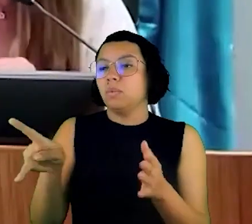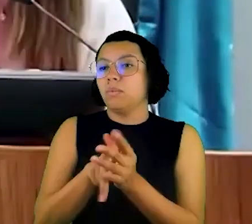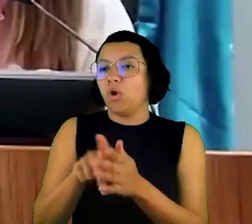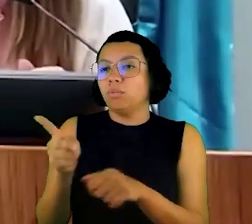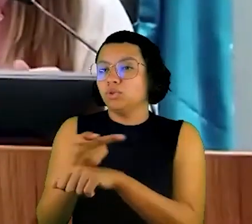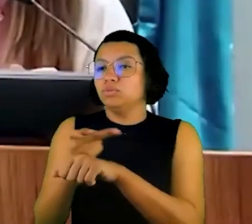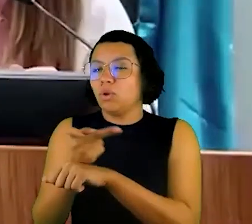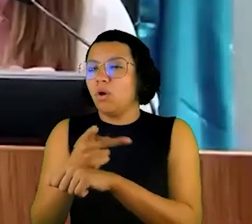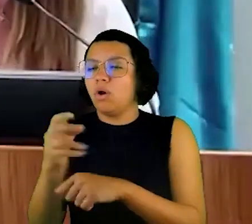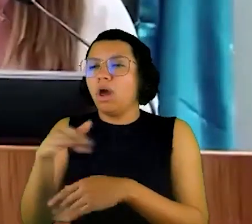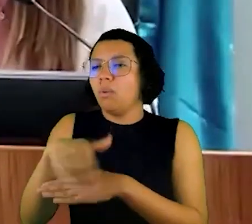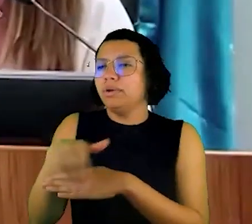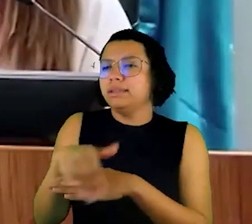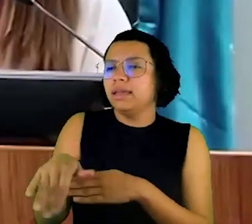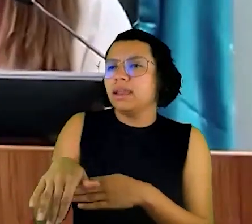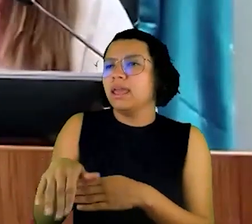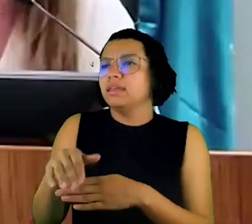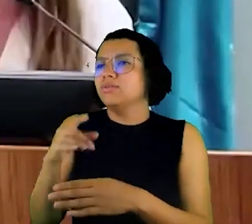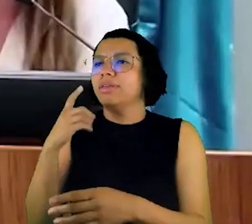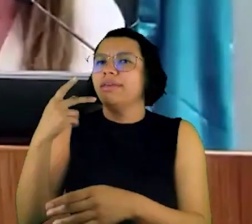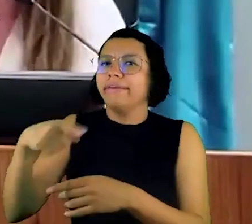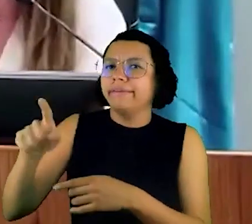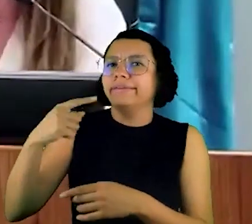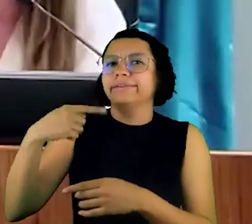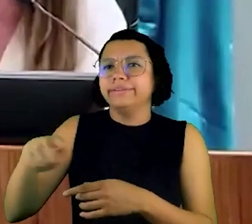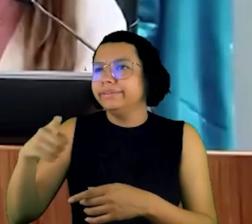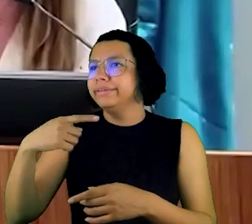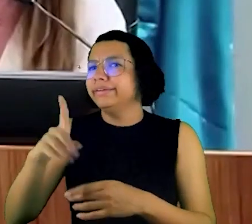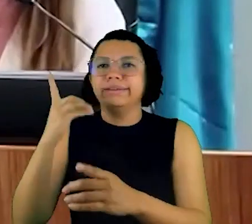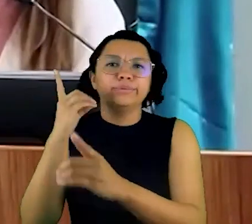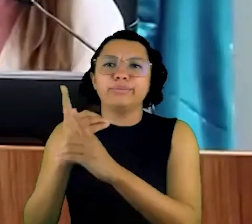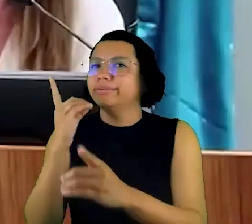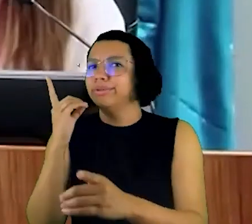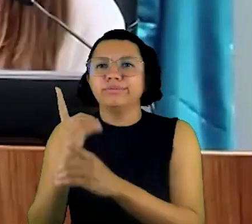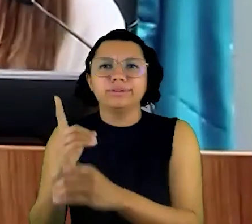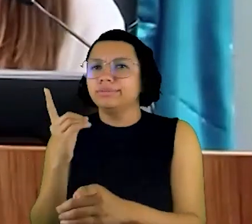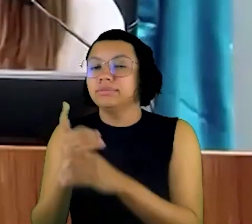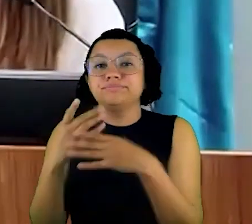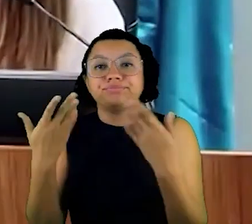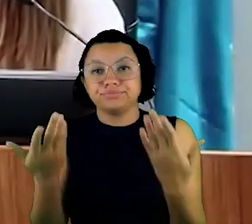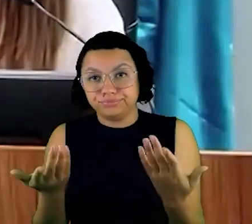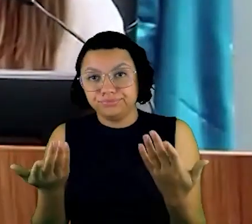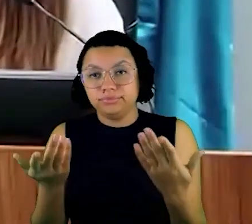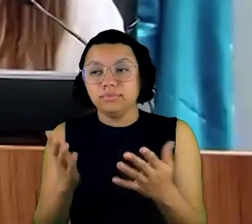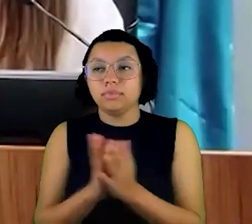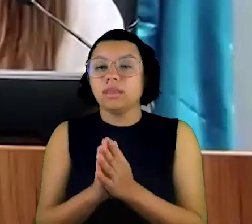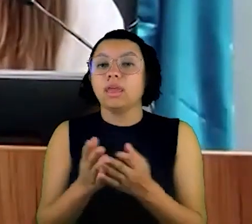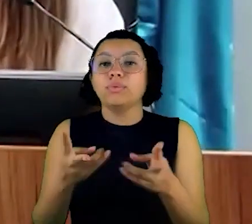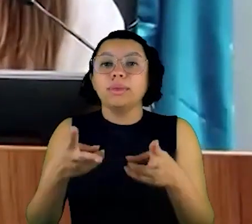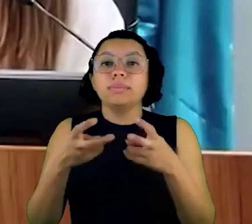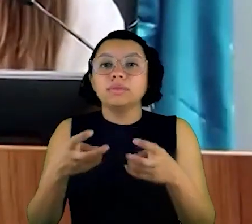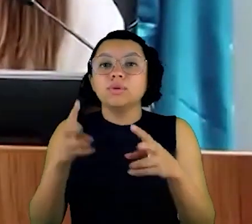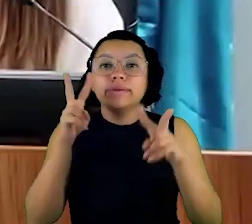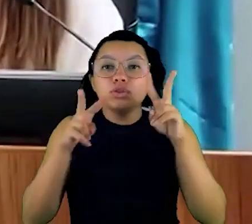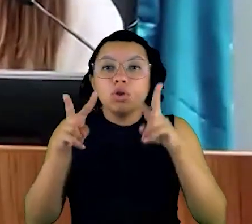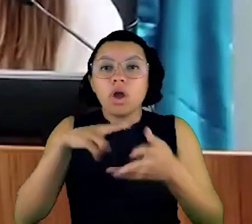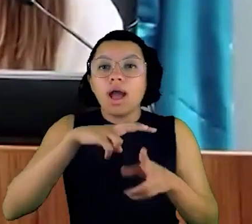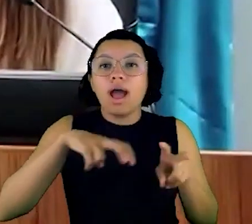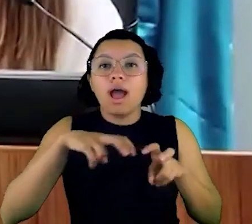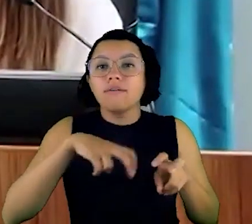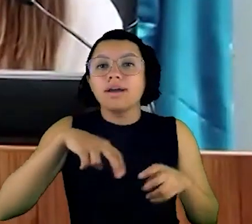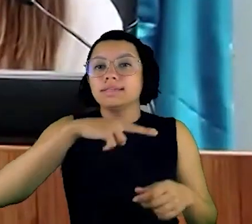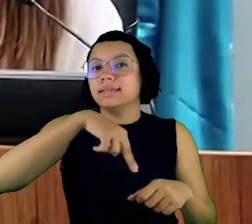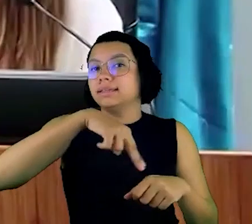no mesmo endereço, né? É isso mesmo, Renata. Eu tenho a impressão que, com esse olhar da